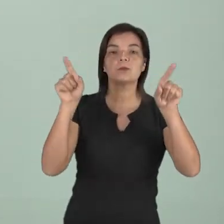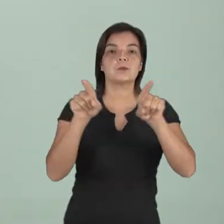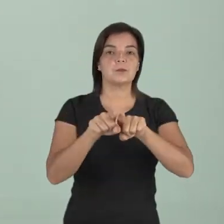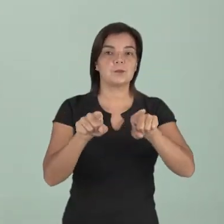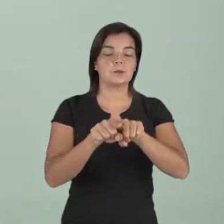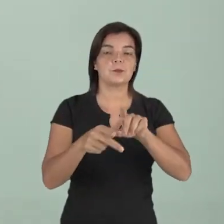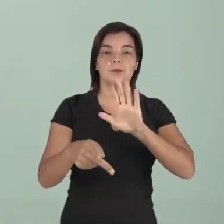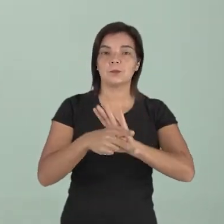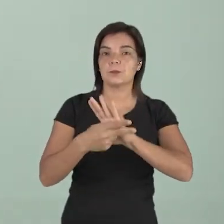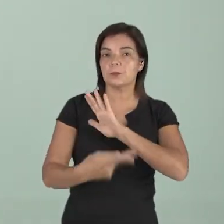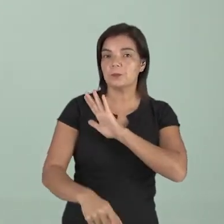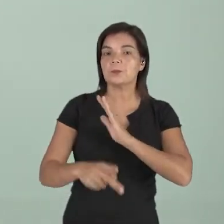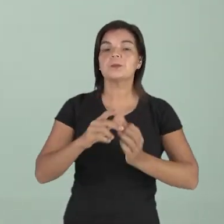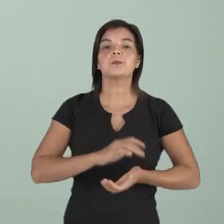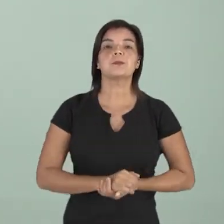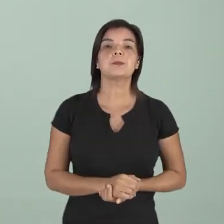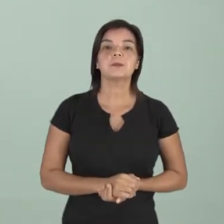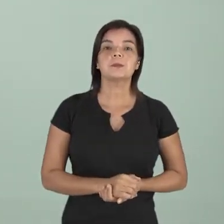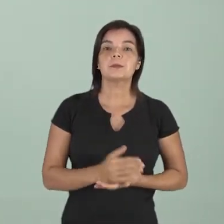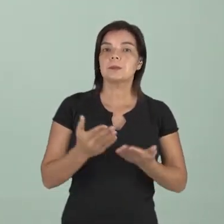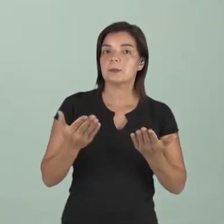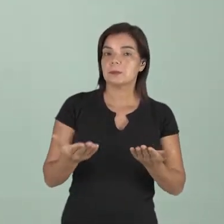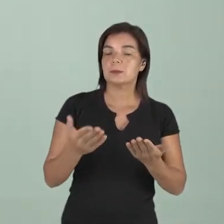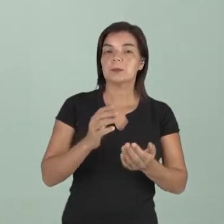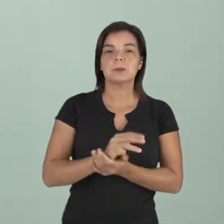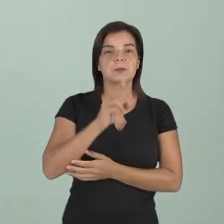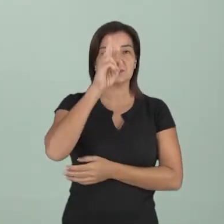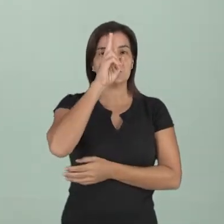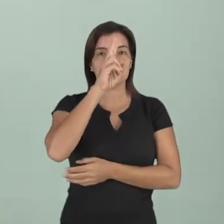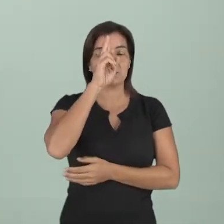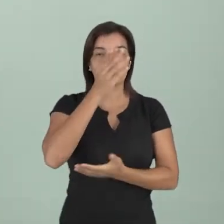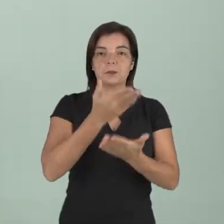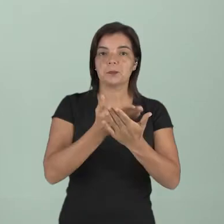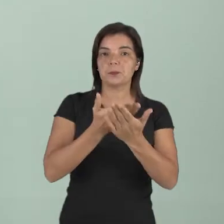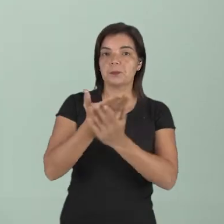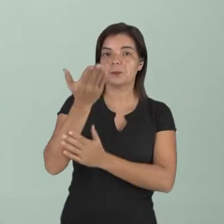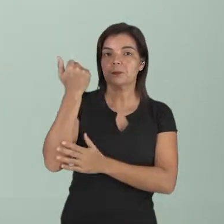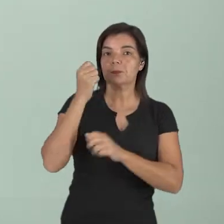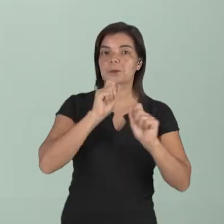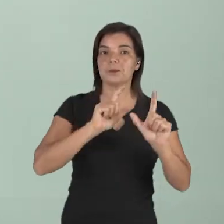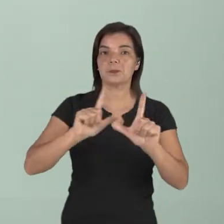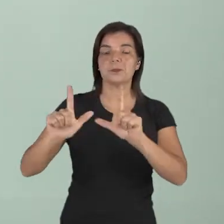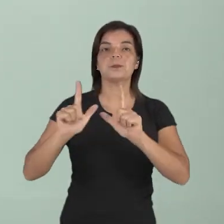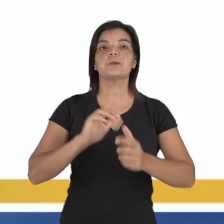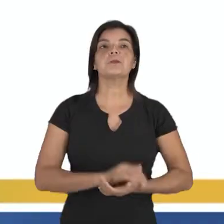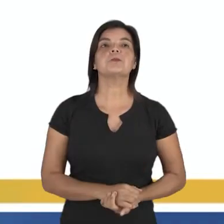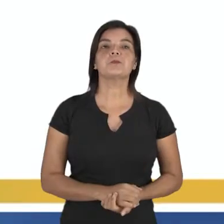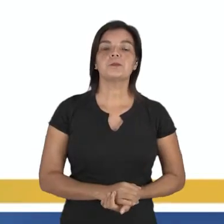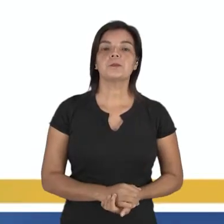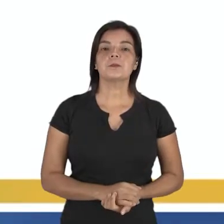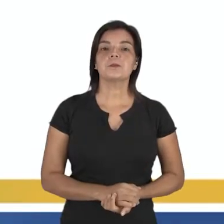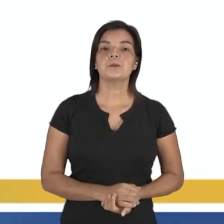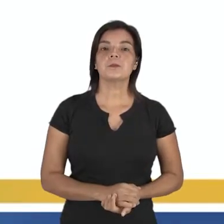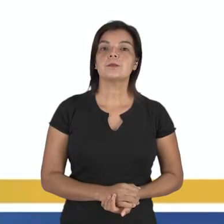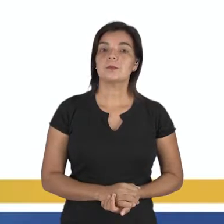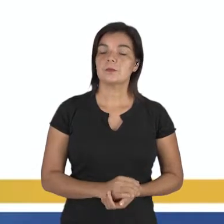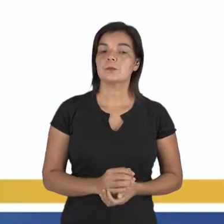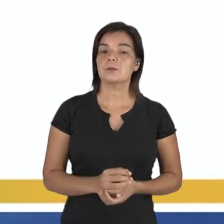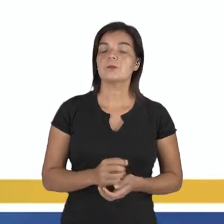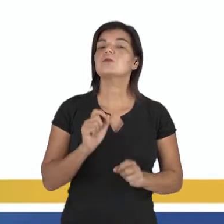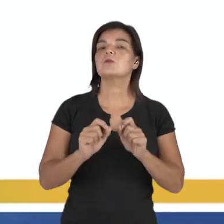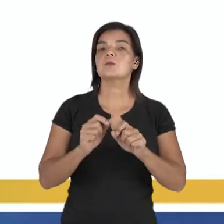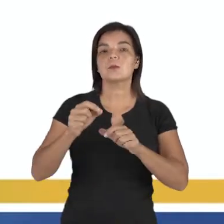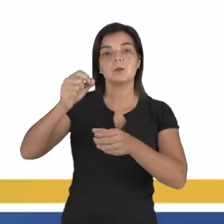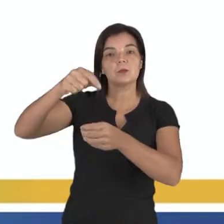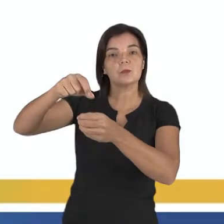Aqui do nosso território acreano. Então vamos lembrar um pouquinho a aula passada, observem aí. A gente falou sobre produção